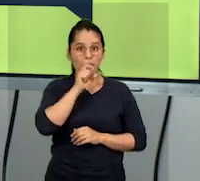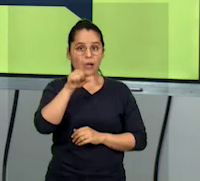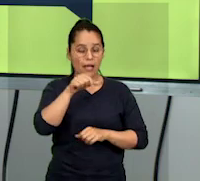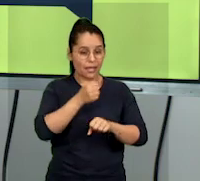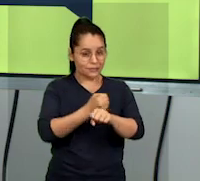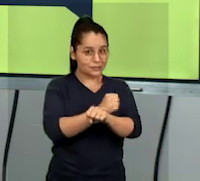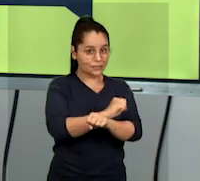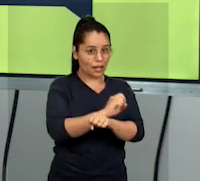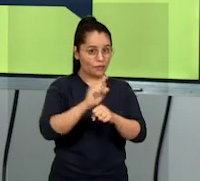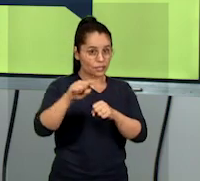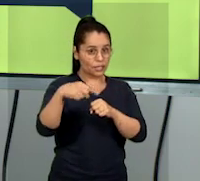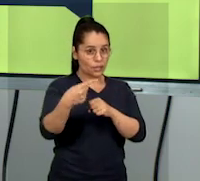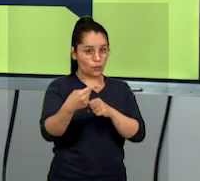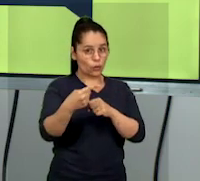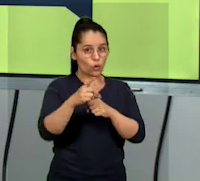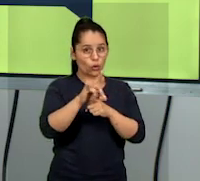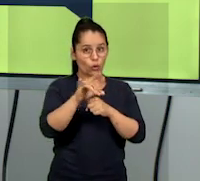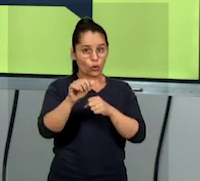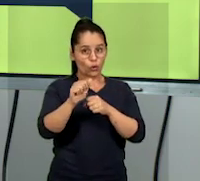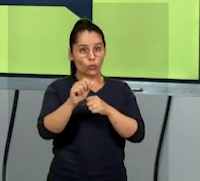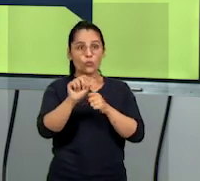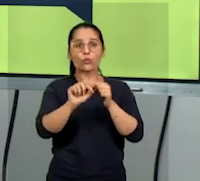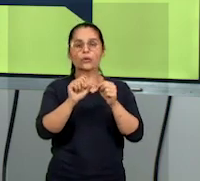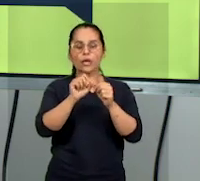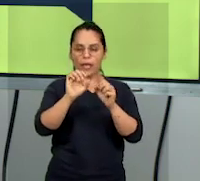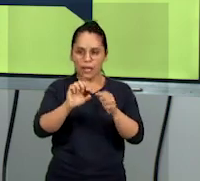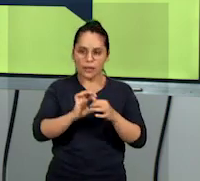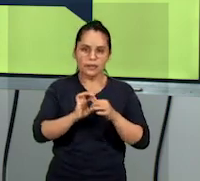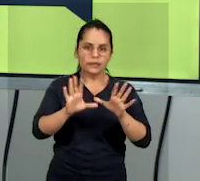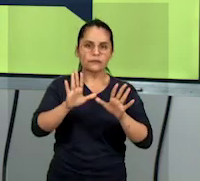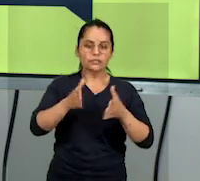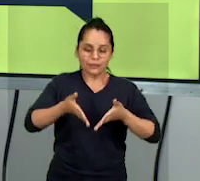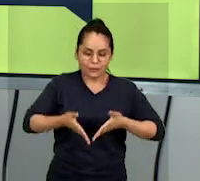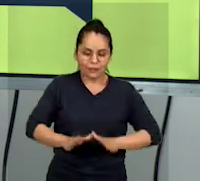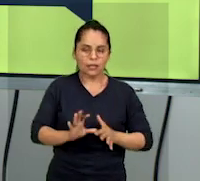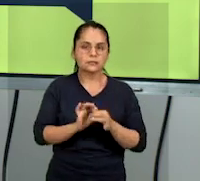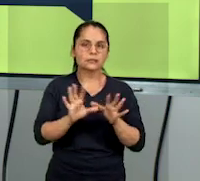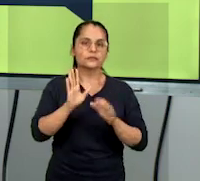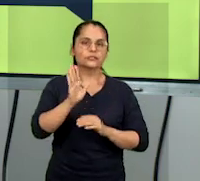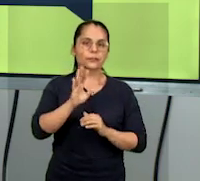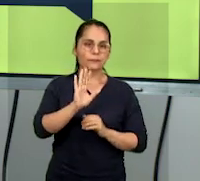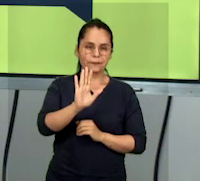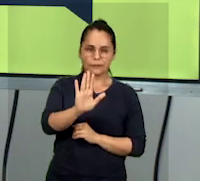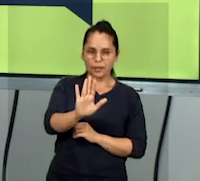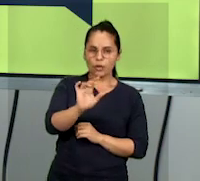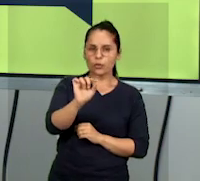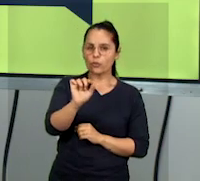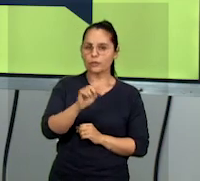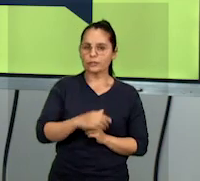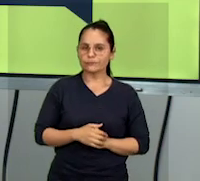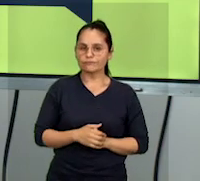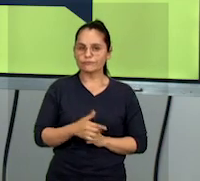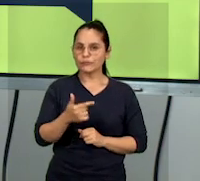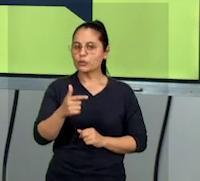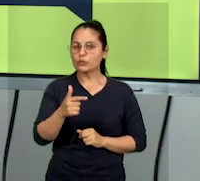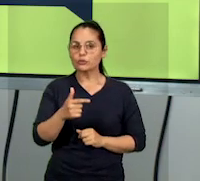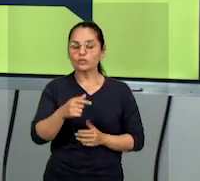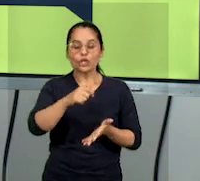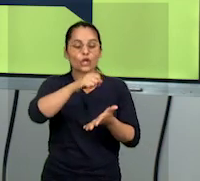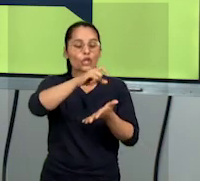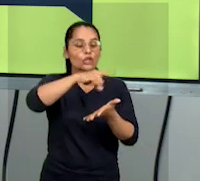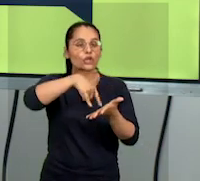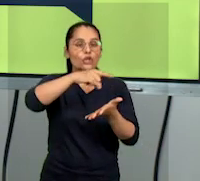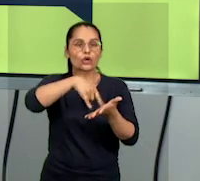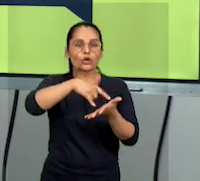data seria considerado livre. A questão é que não havia certidões de